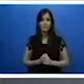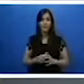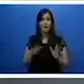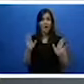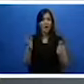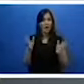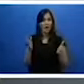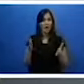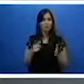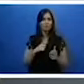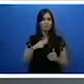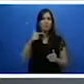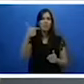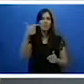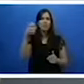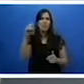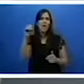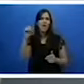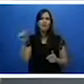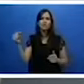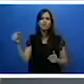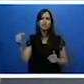tenho 10 menos 6,